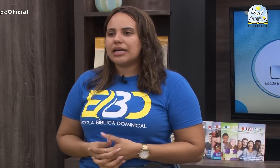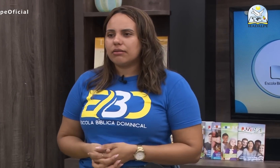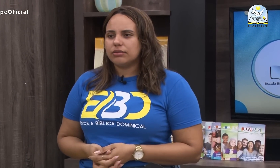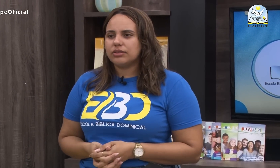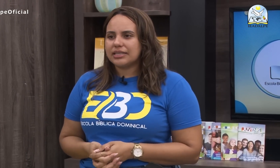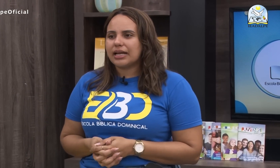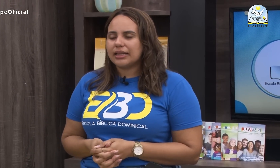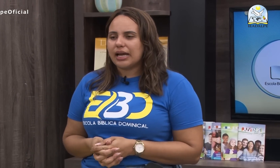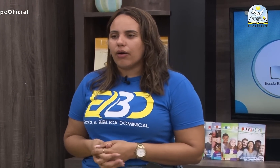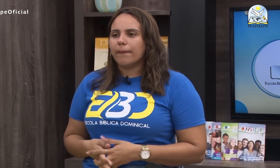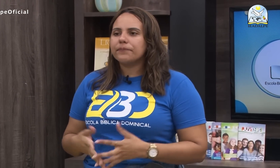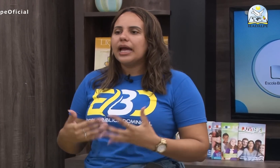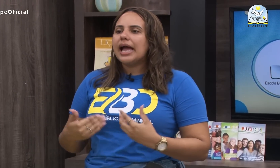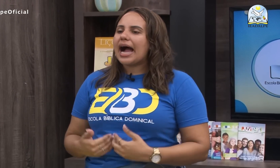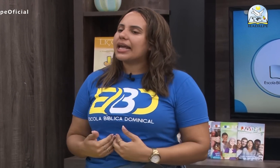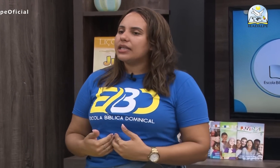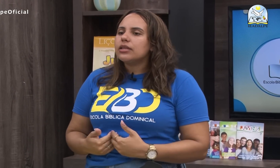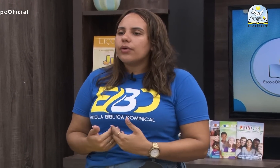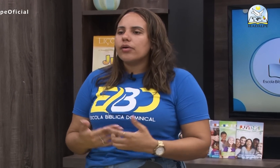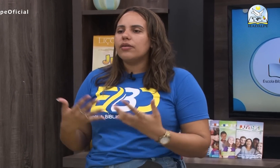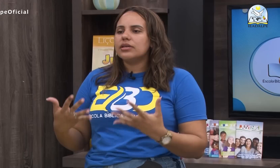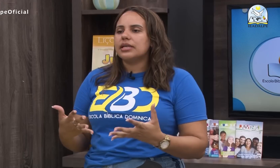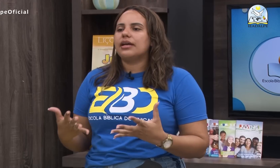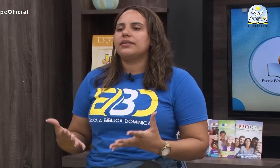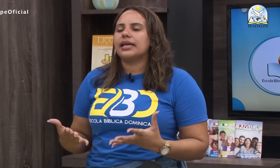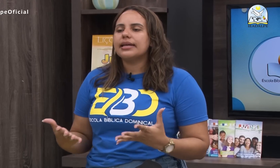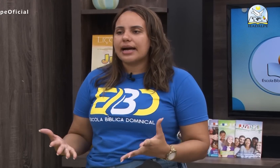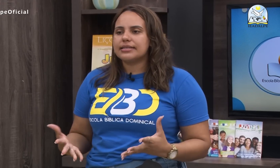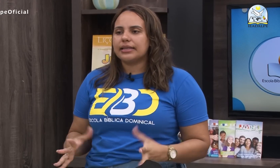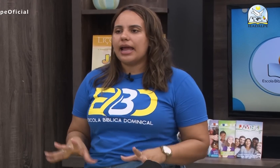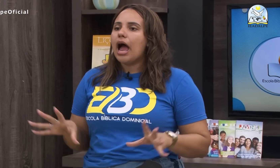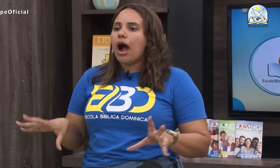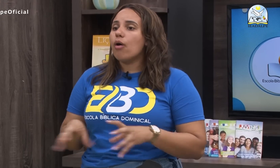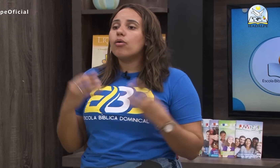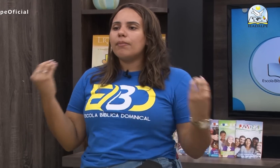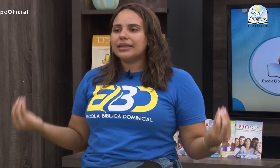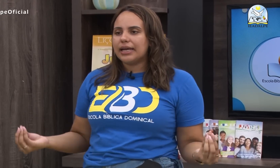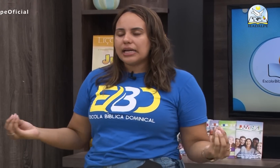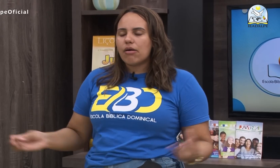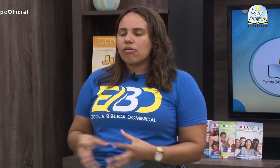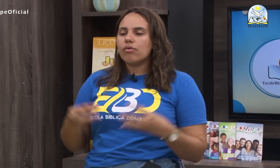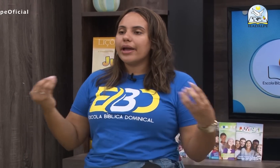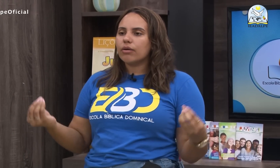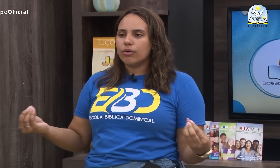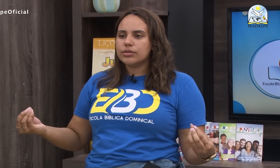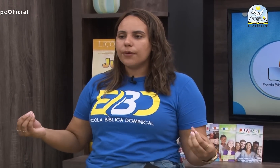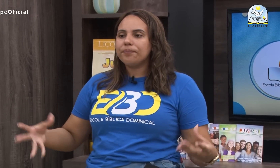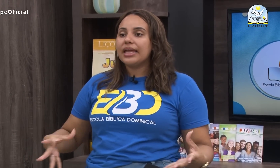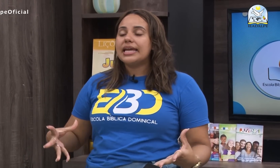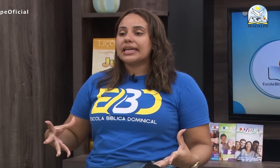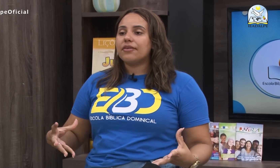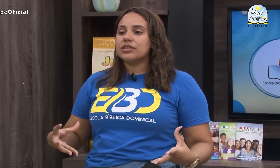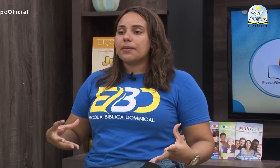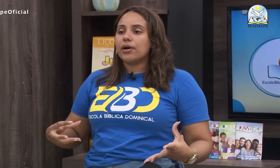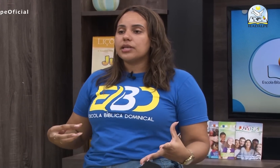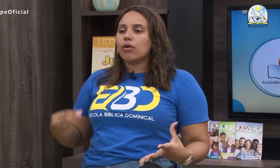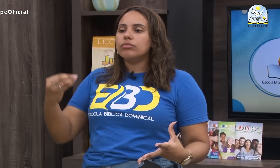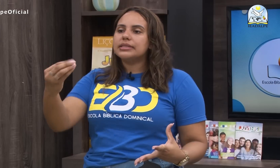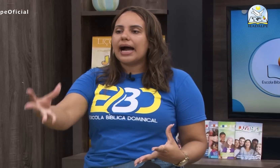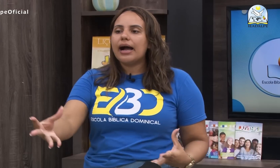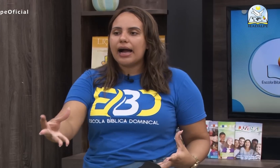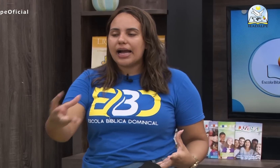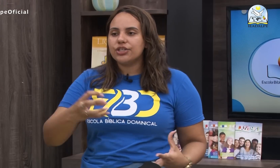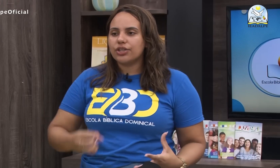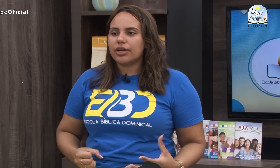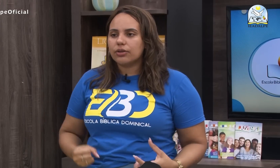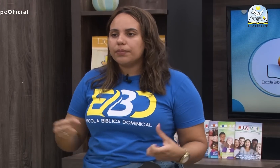os seus alunos na sala de aula? Acredito eu que você deve ter em casa, né, algum material, algum recurso que você possa